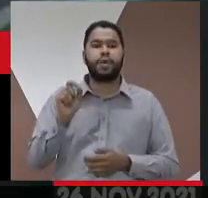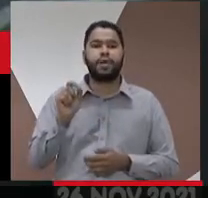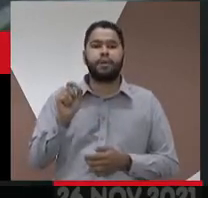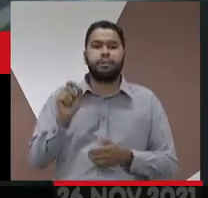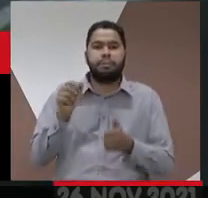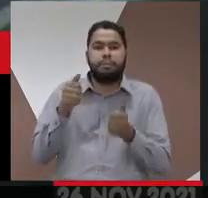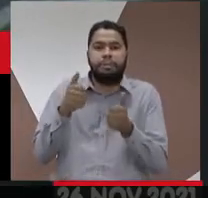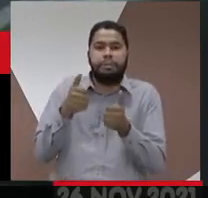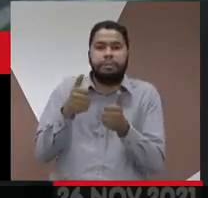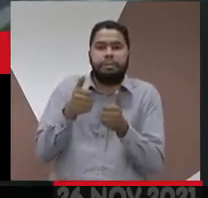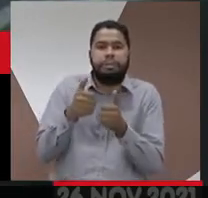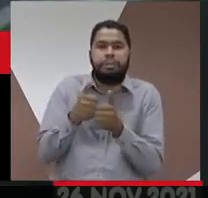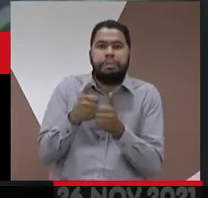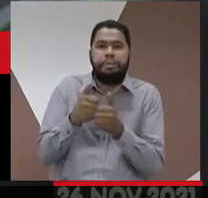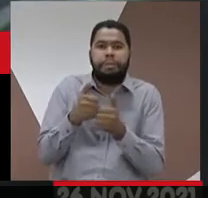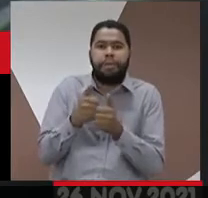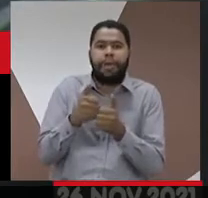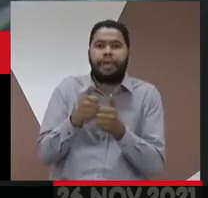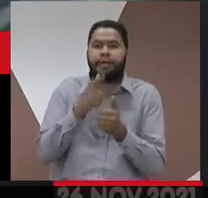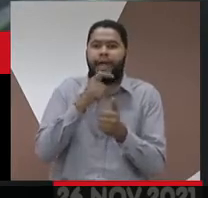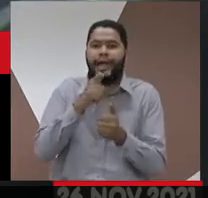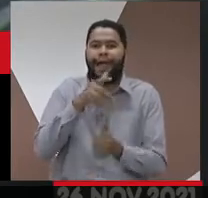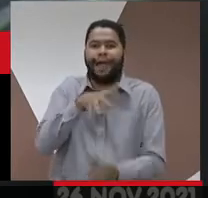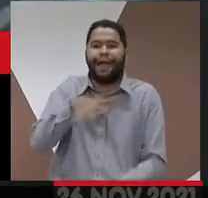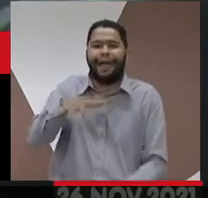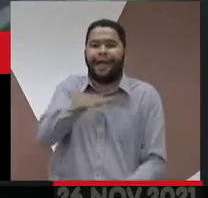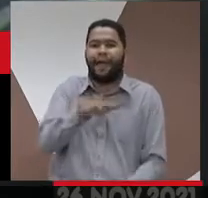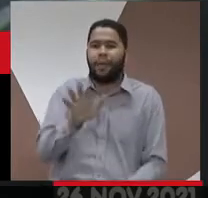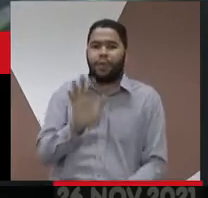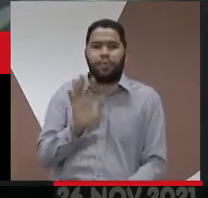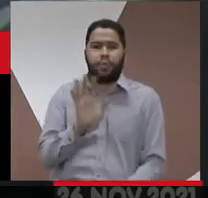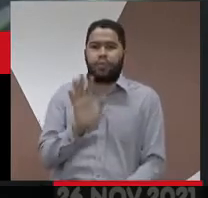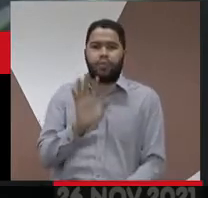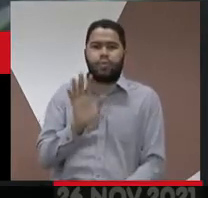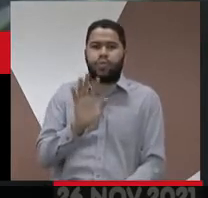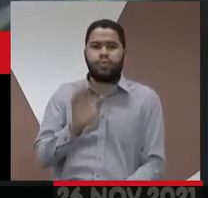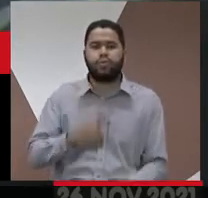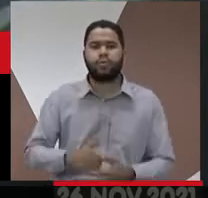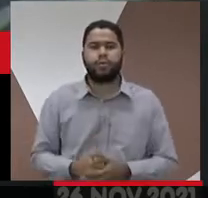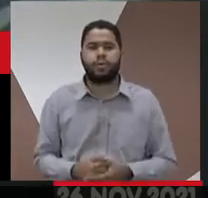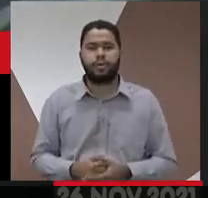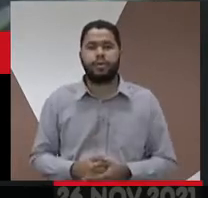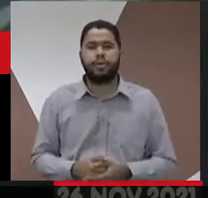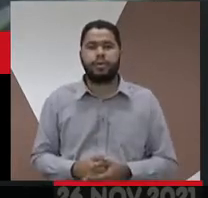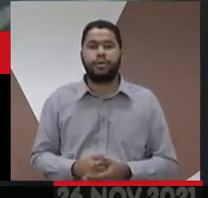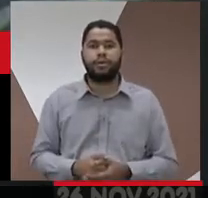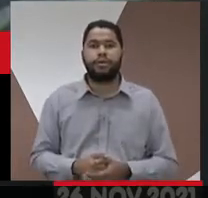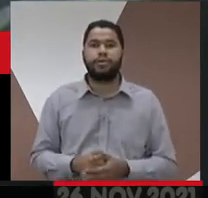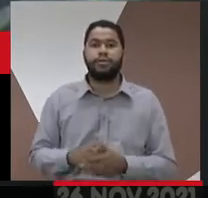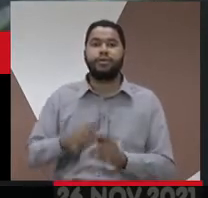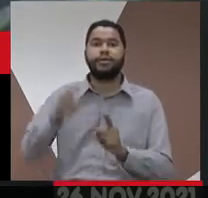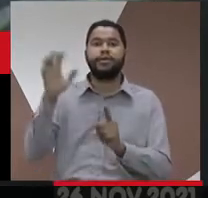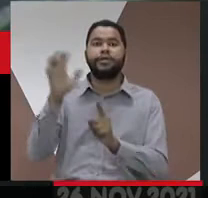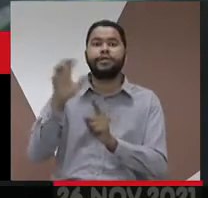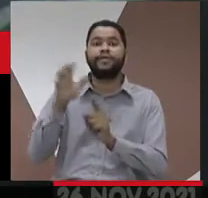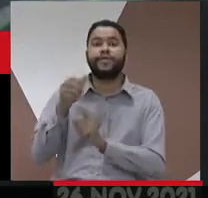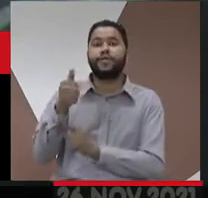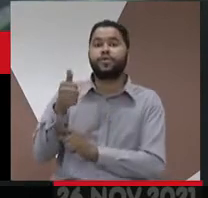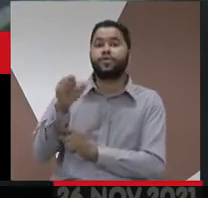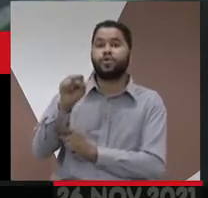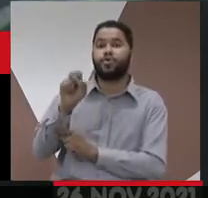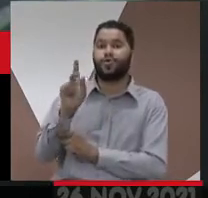milímetro da várzea, da APA Várzea das Flores, ela estaria interferindo em 18